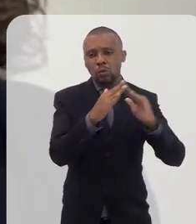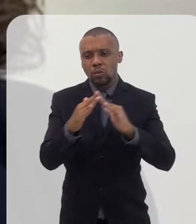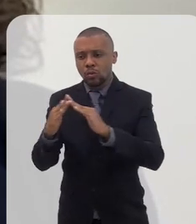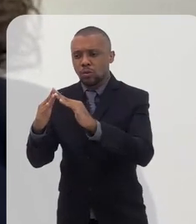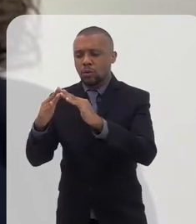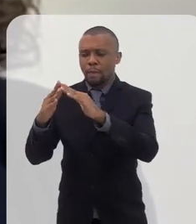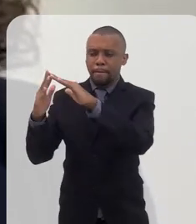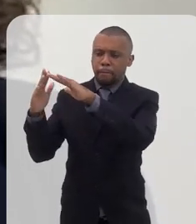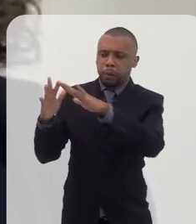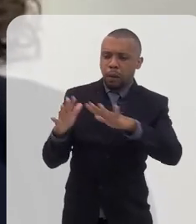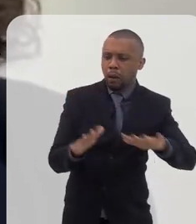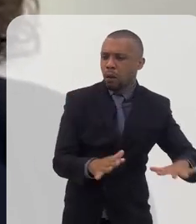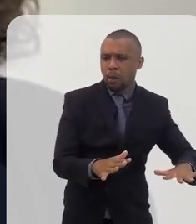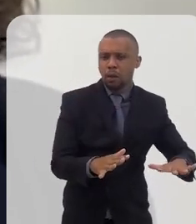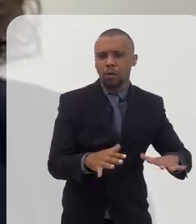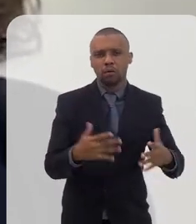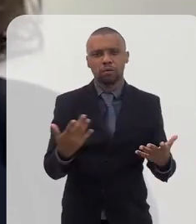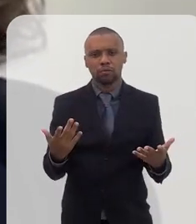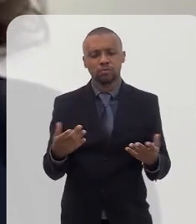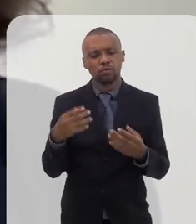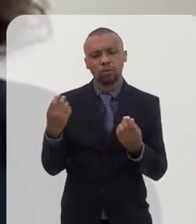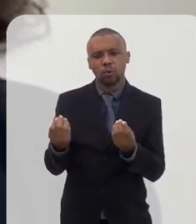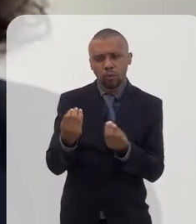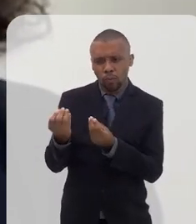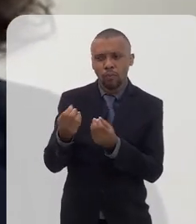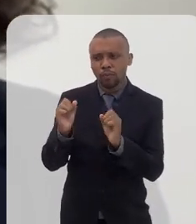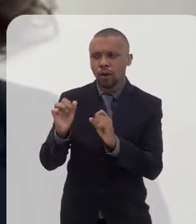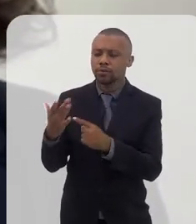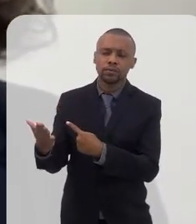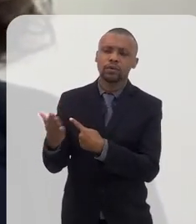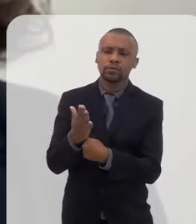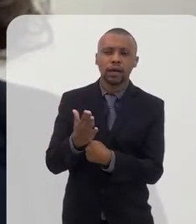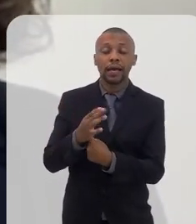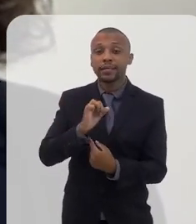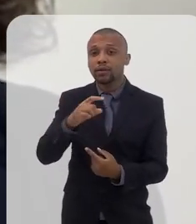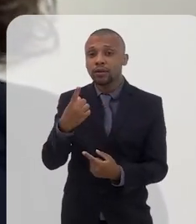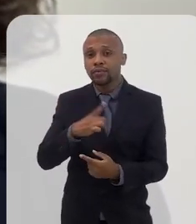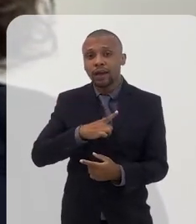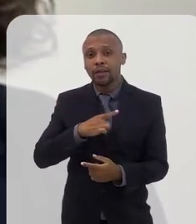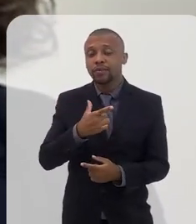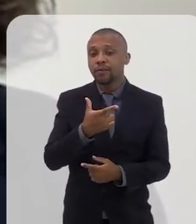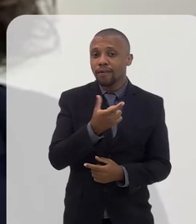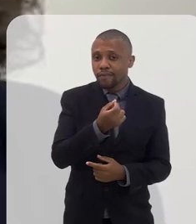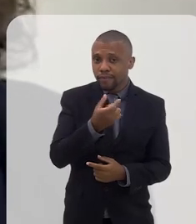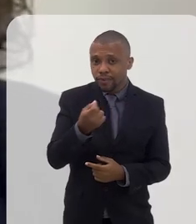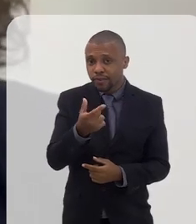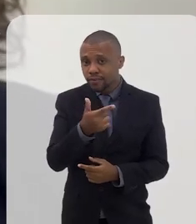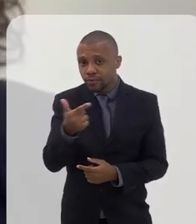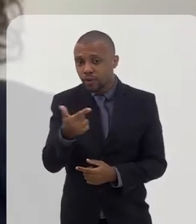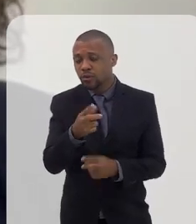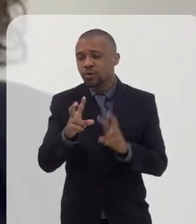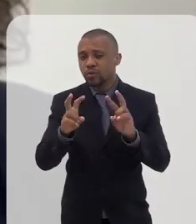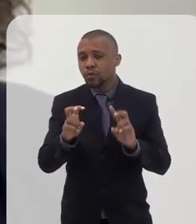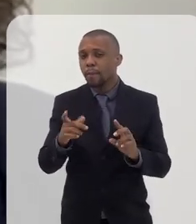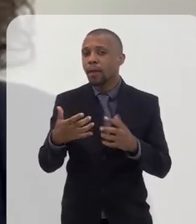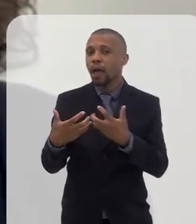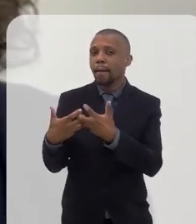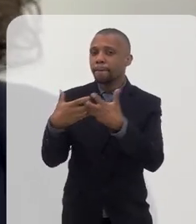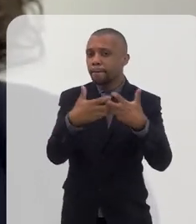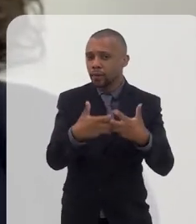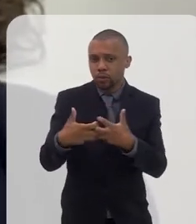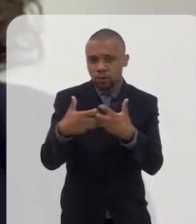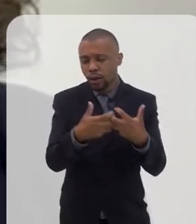pouquinho, né, do que seria possível a gente ter em mãos se a gente já tivesse o censo realizado em 2022 em relação a Petrópolis, que a gente